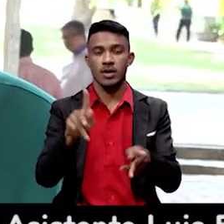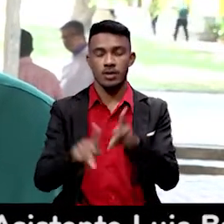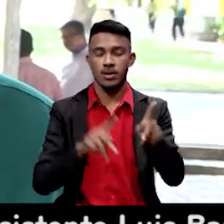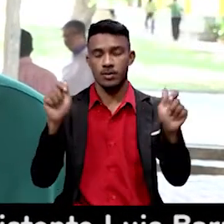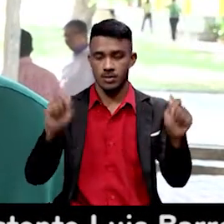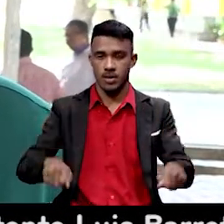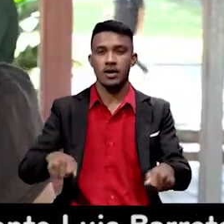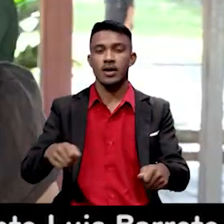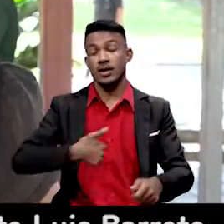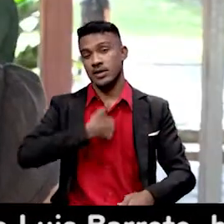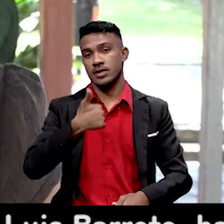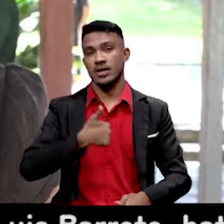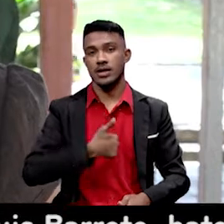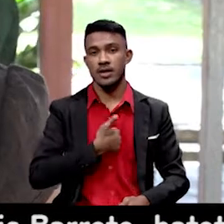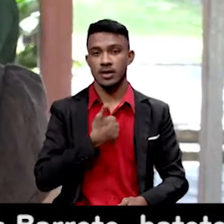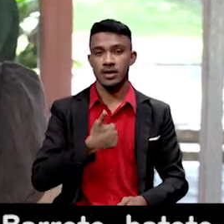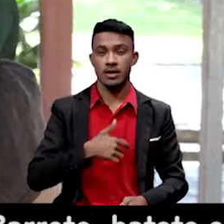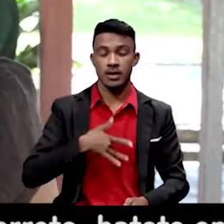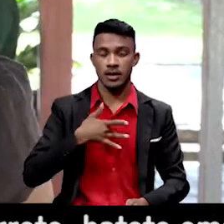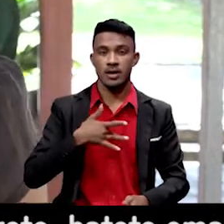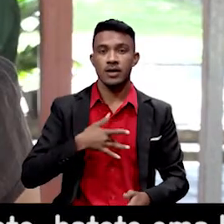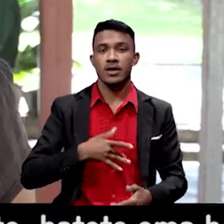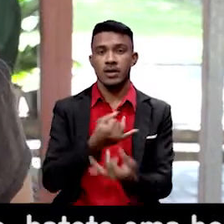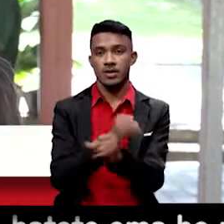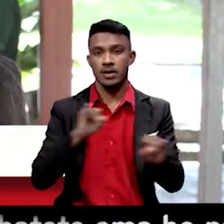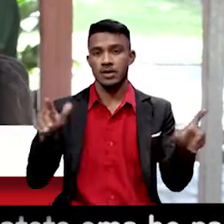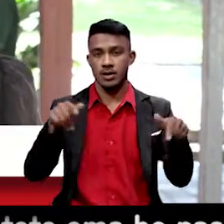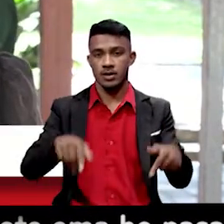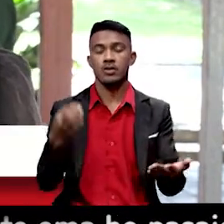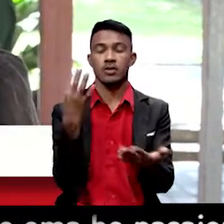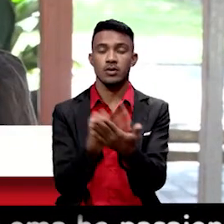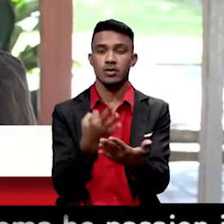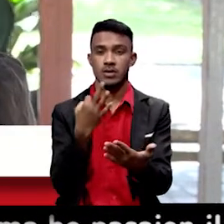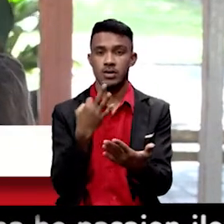e a o quão ainda né sim ministro finanças Nian com a execução orçamento